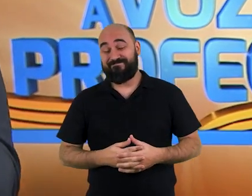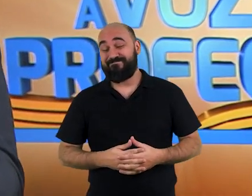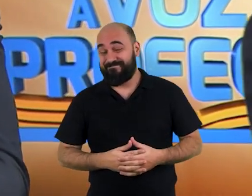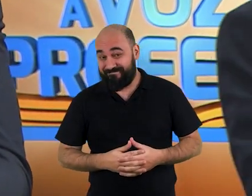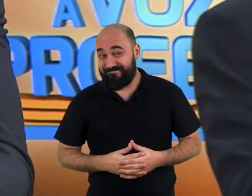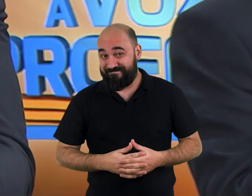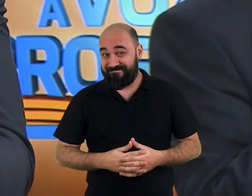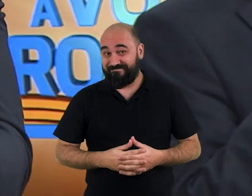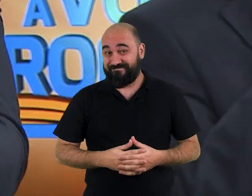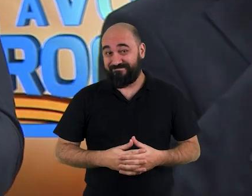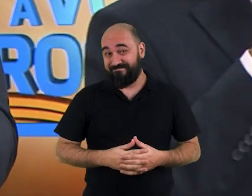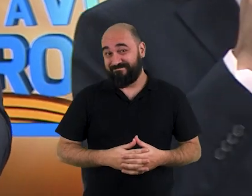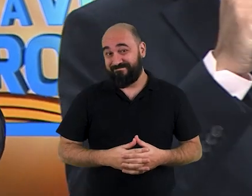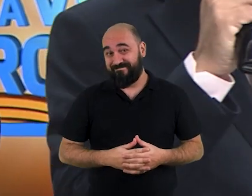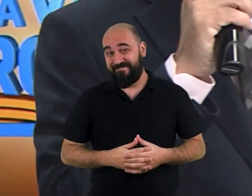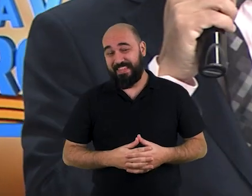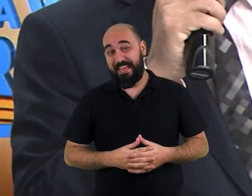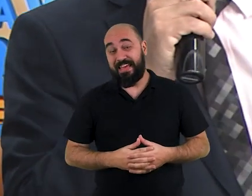agora